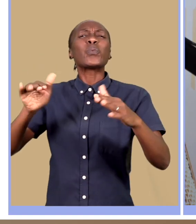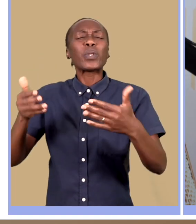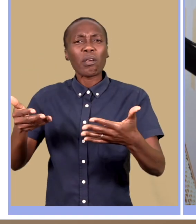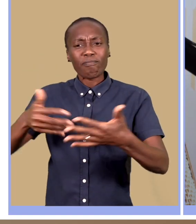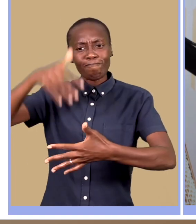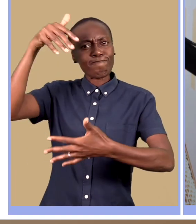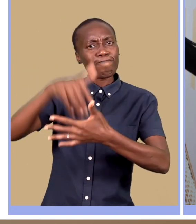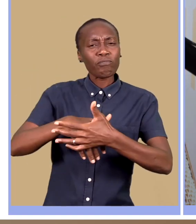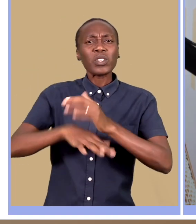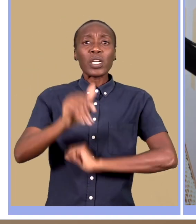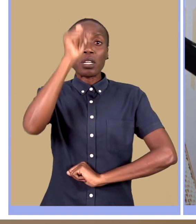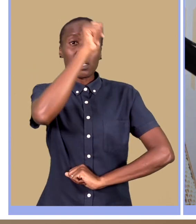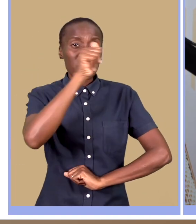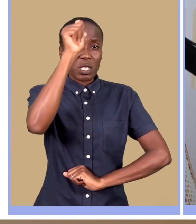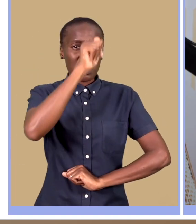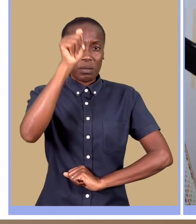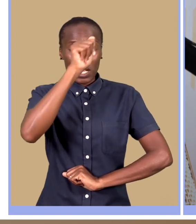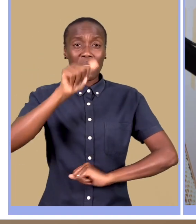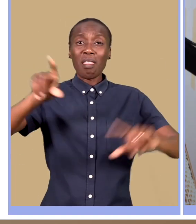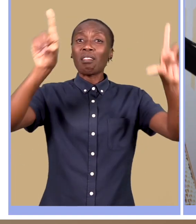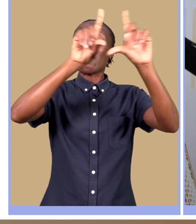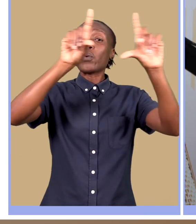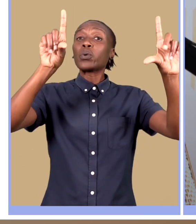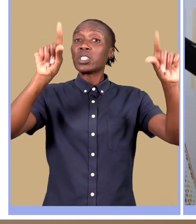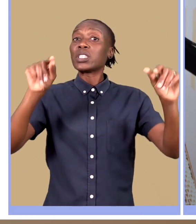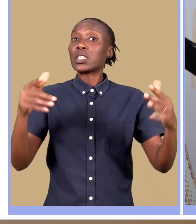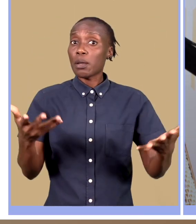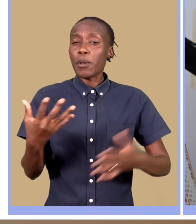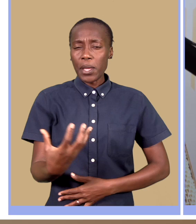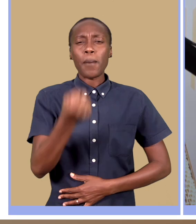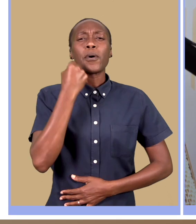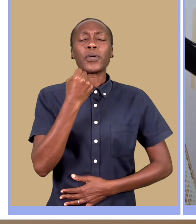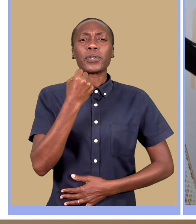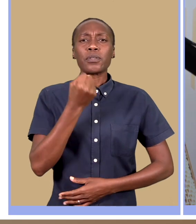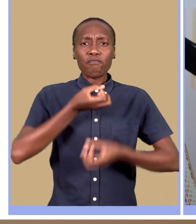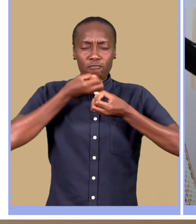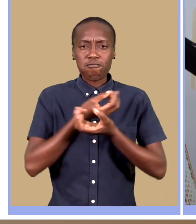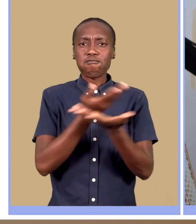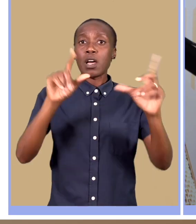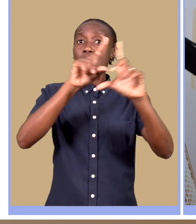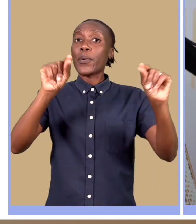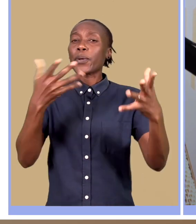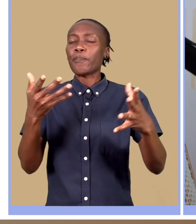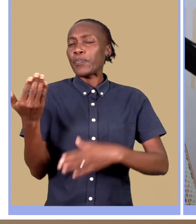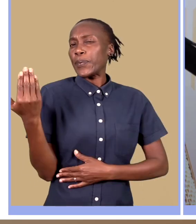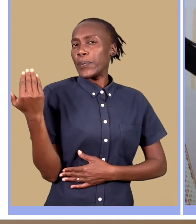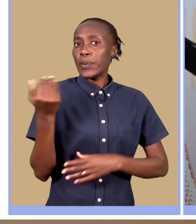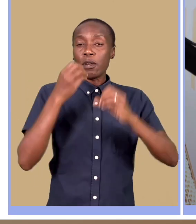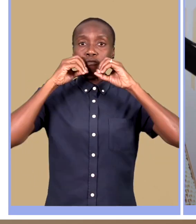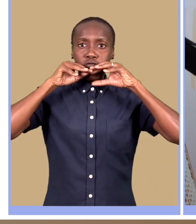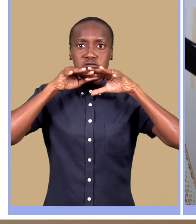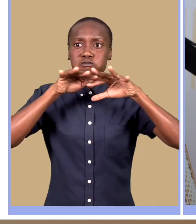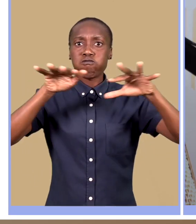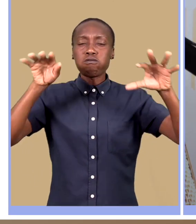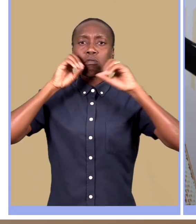academias moçambicanas sobre esse tema. Eu até posso mencionar algumas publicações que foram feitas, mas